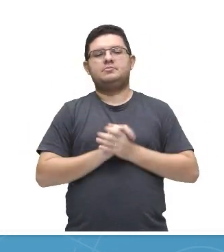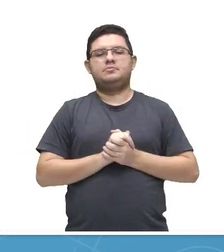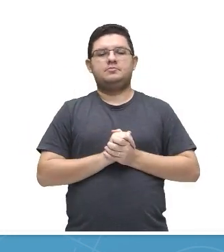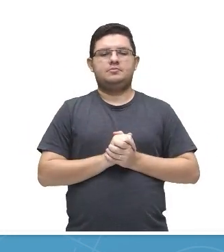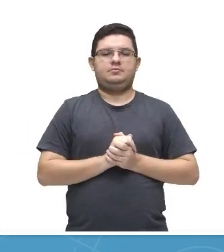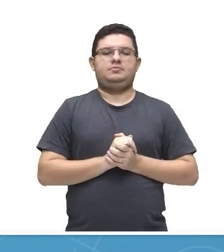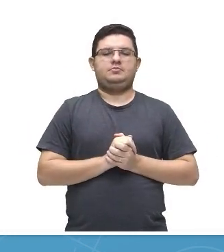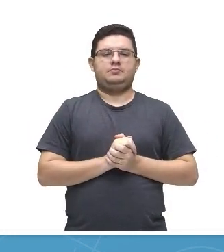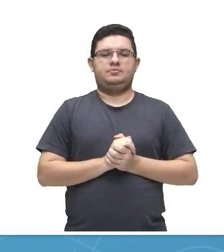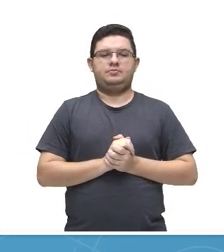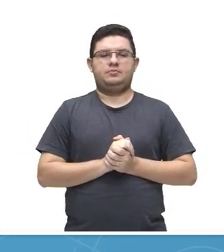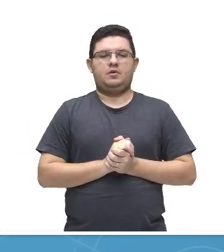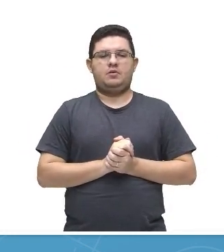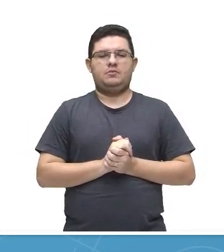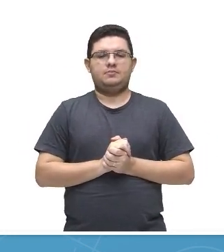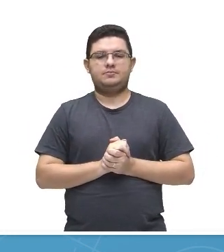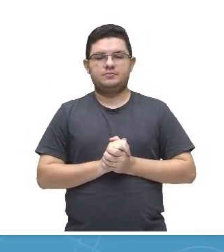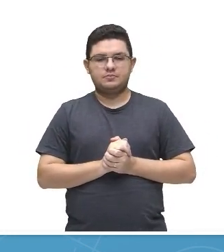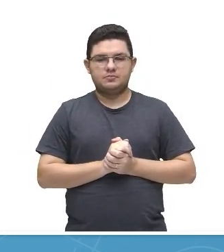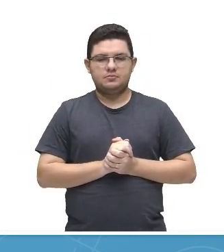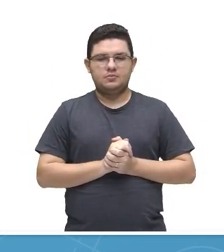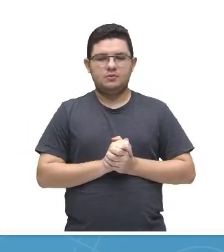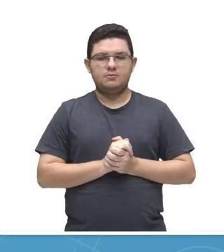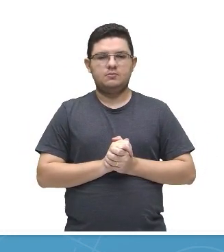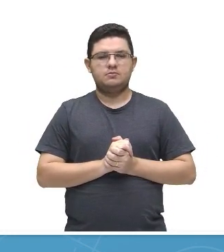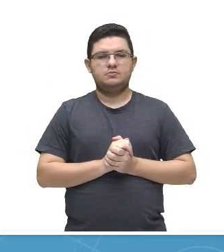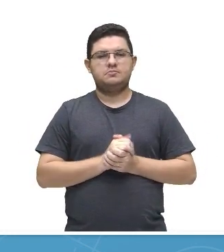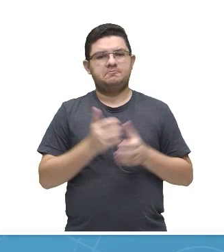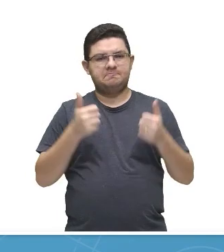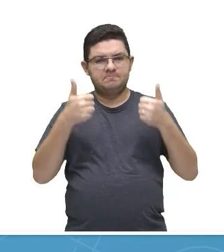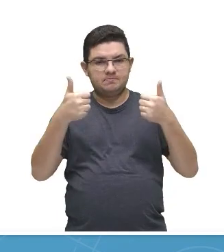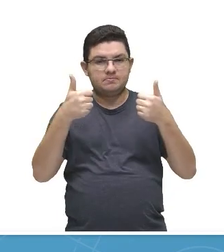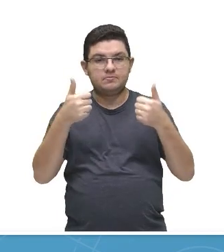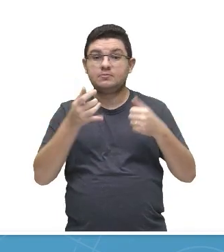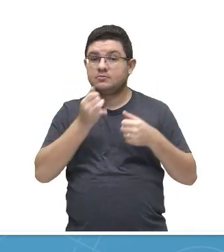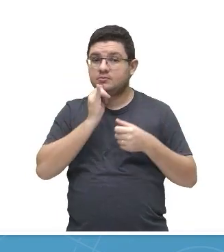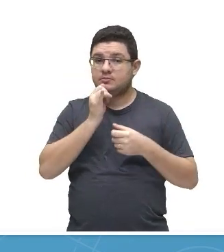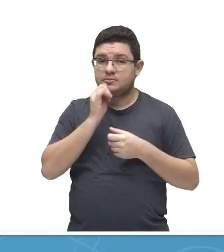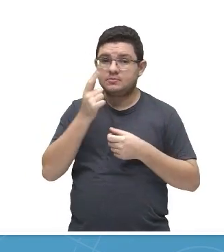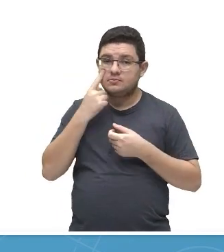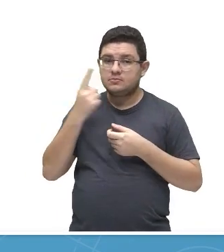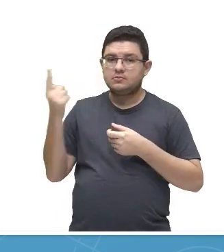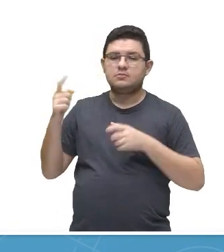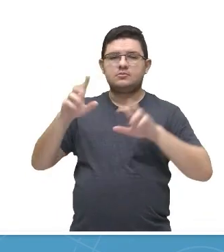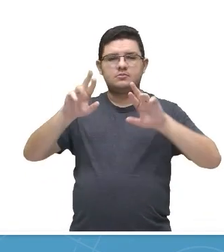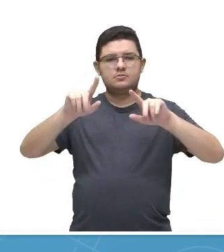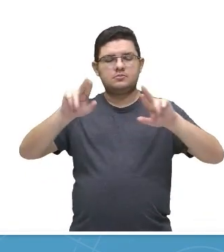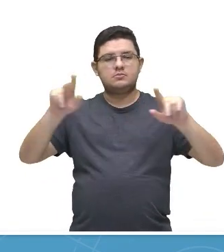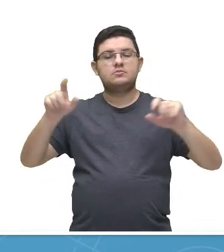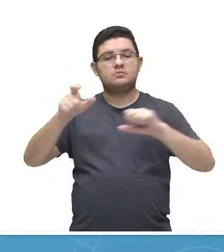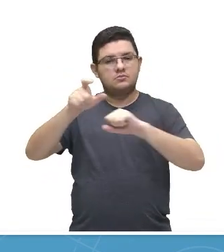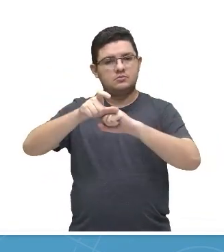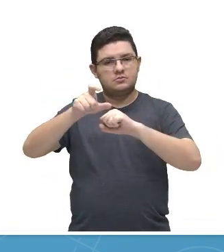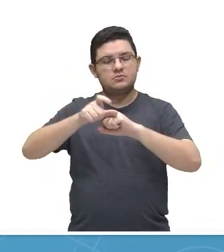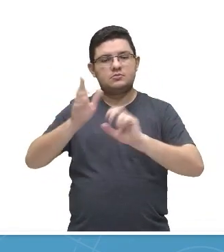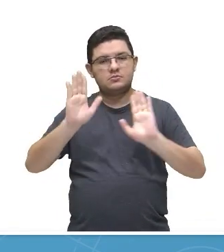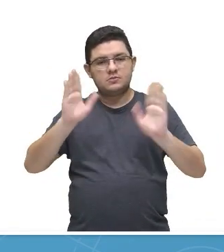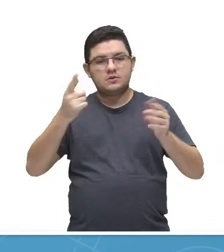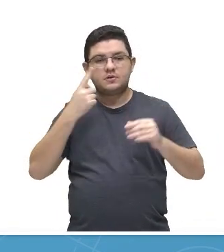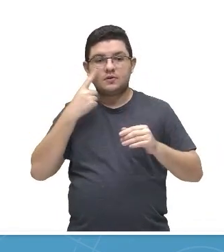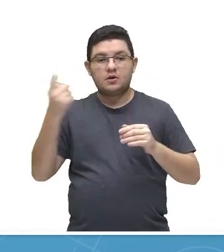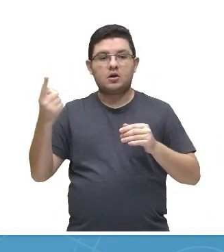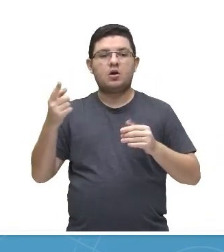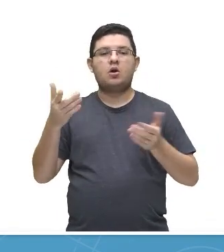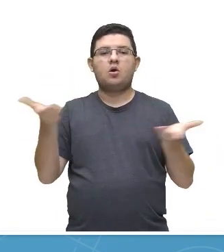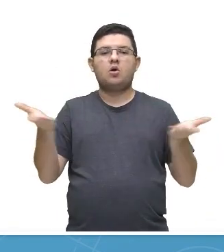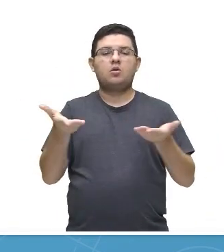face da pessoa. Muito bem, acredito que você já teve os exemplos, já entendeu o que é substantivo, mas vamos mais além, compreendendo